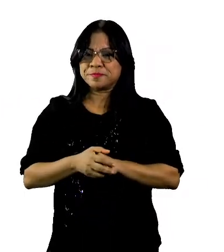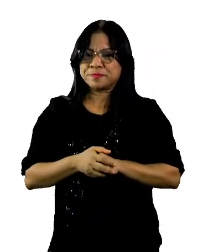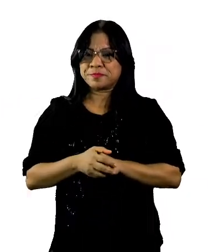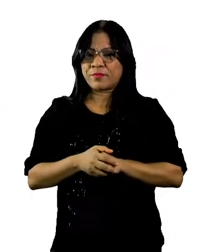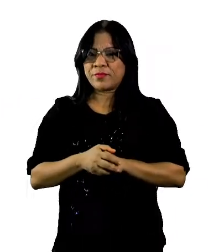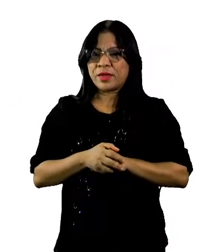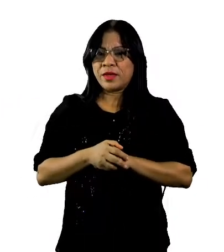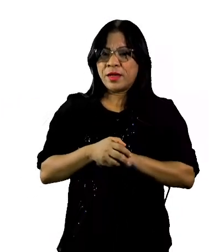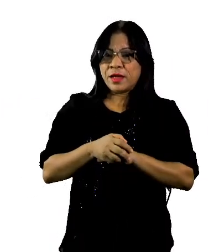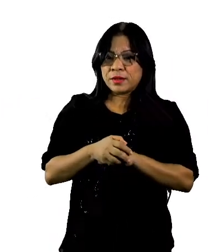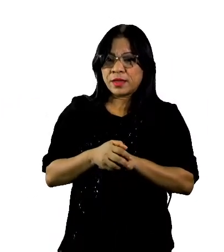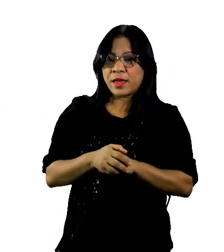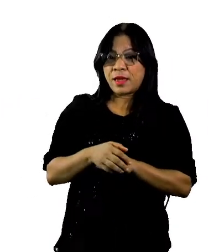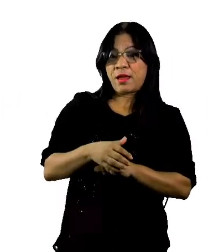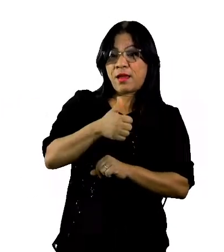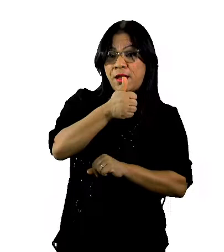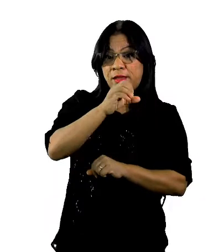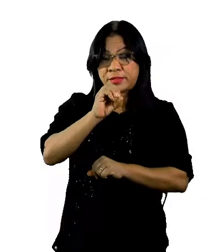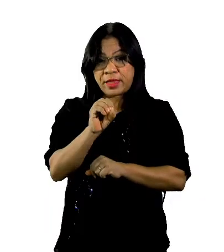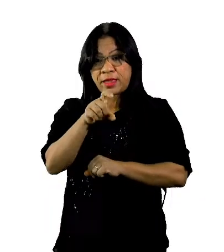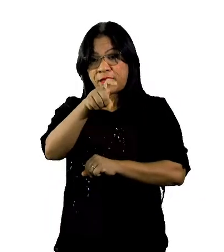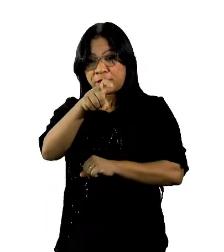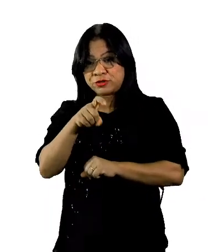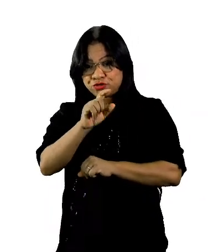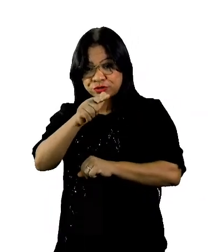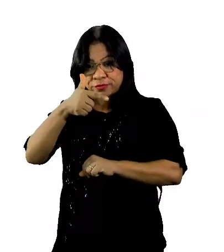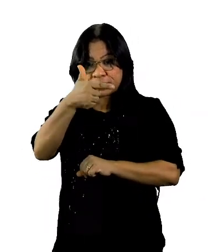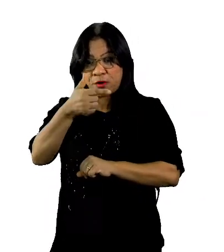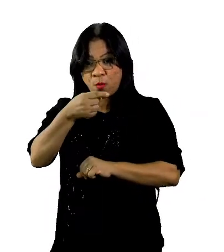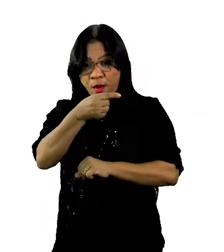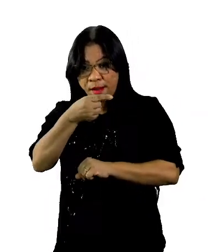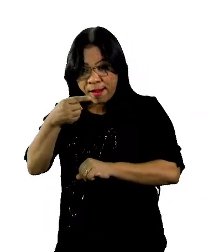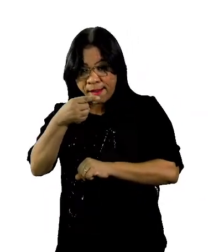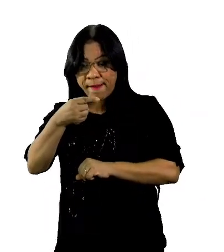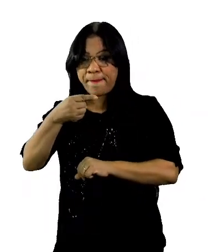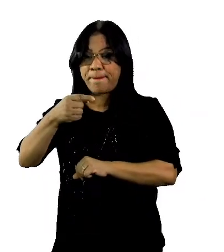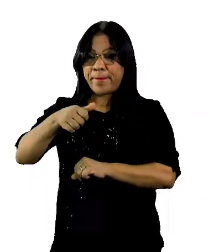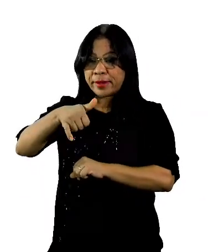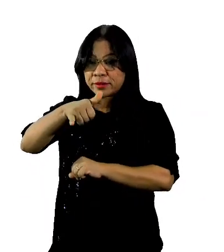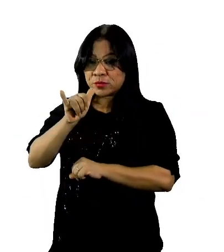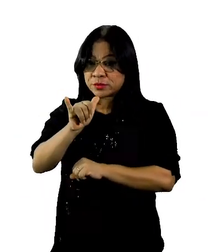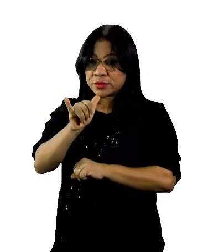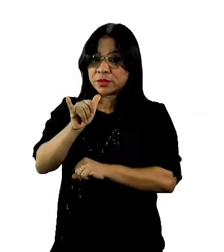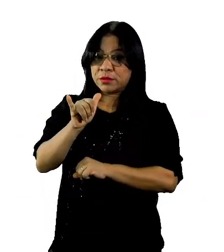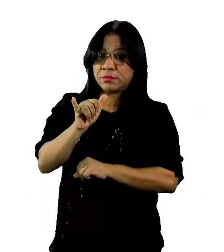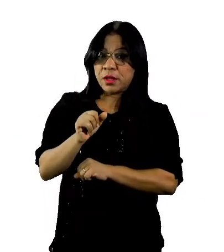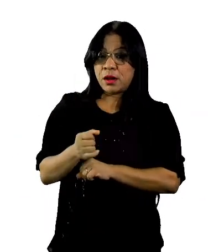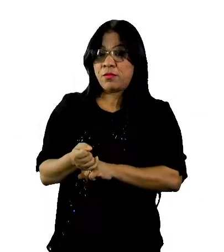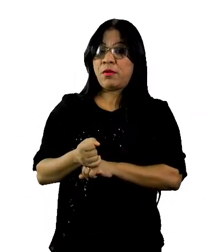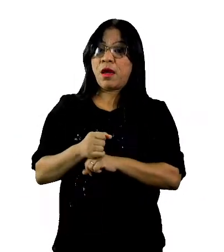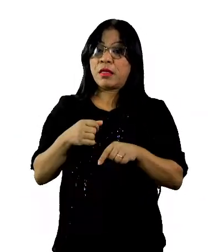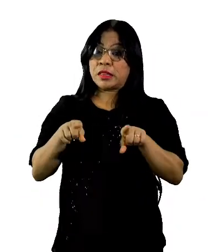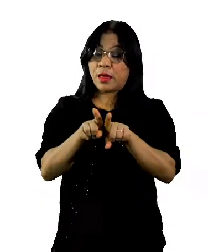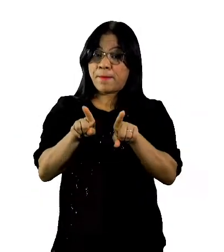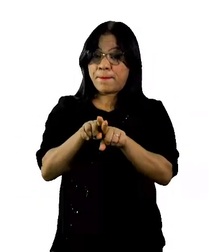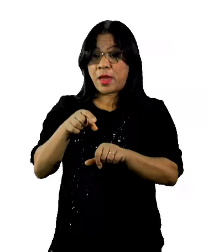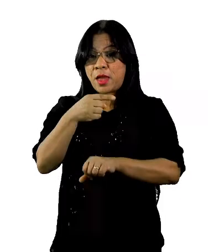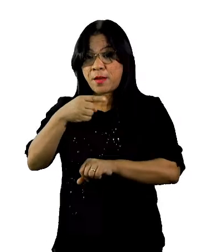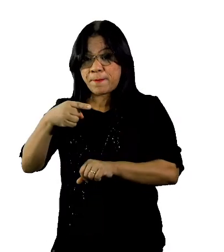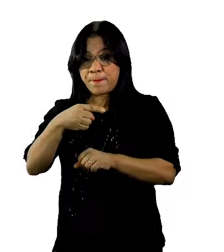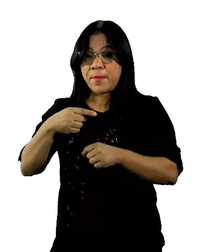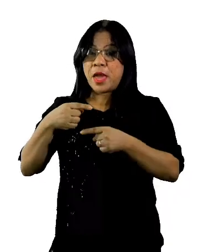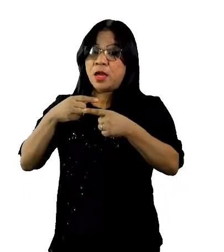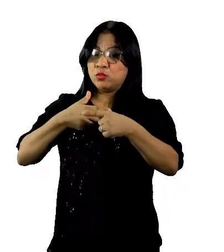4my ao quadrado. Pessoal, cuidado, percebam que eu tenho as mesmas partes literais, eu tenho m e y em ambos